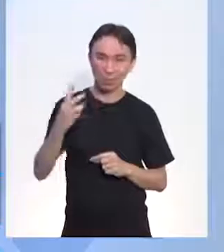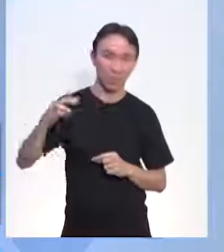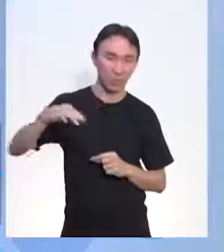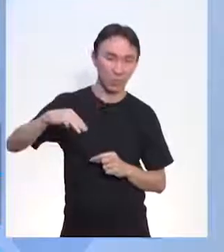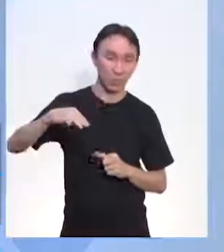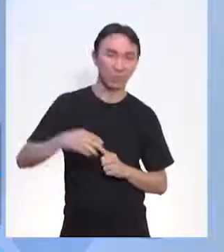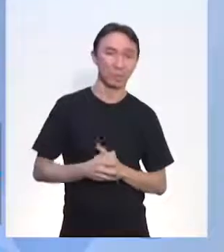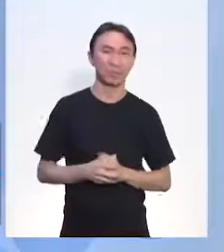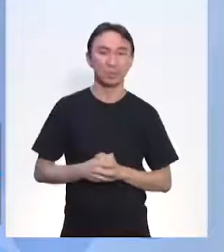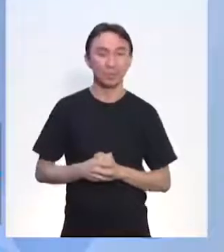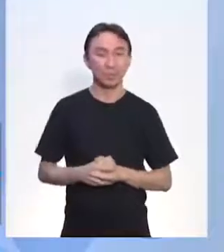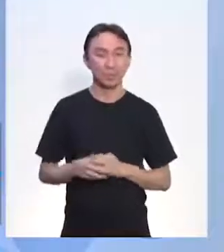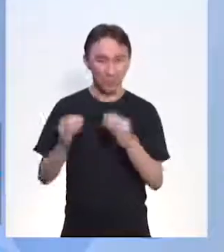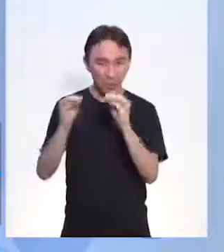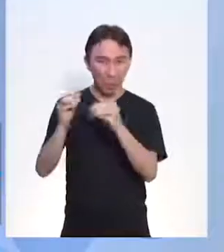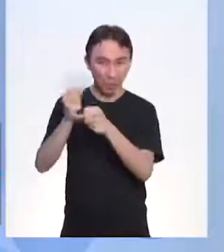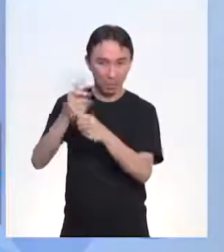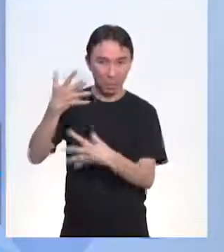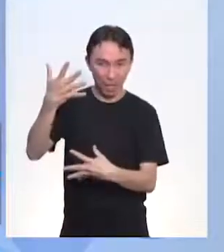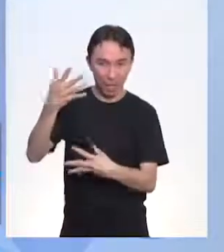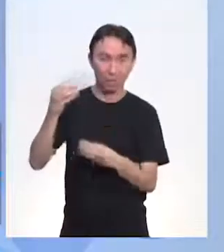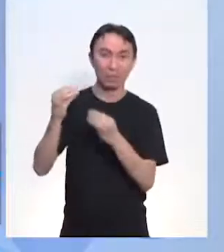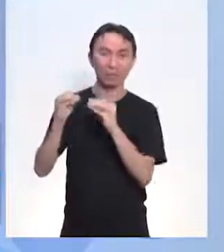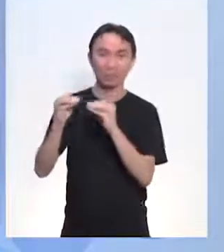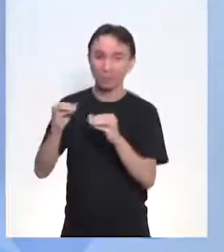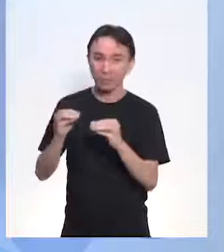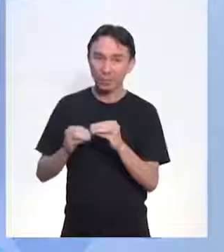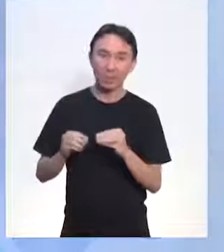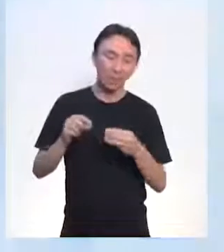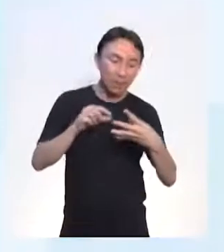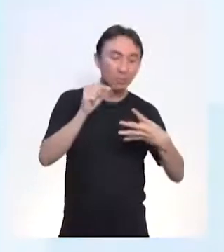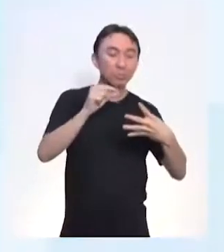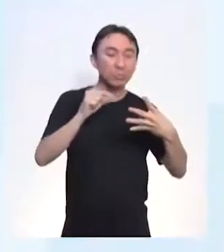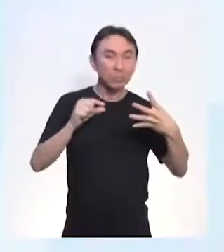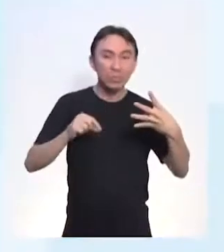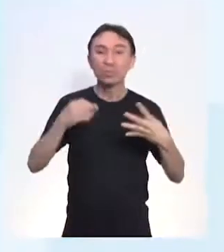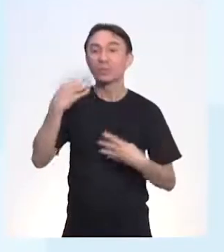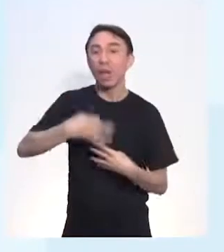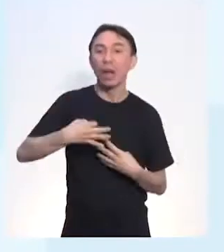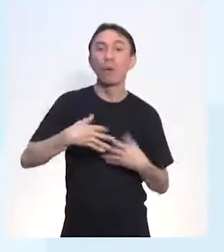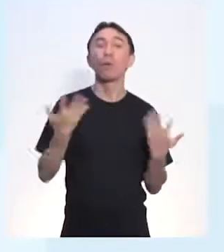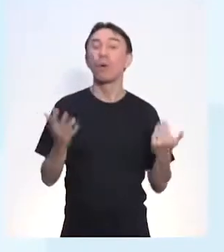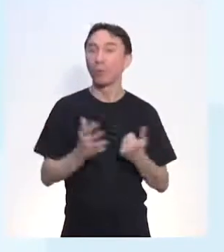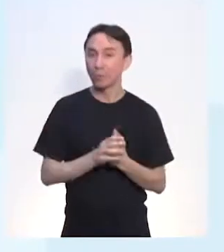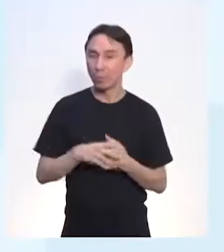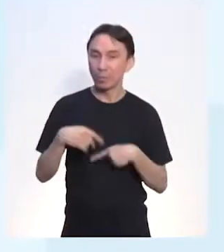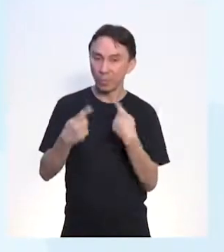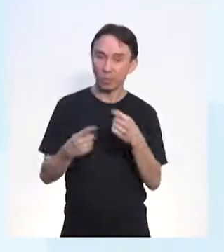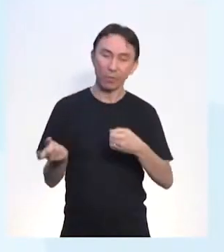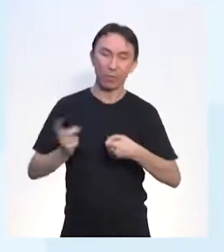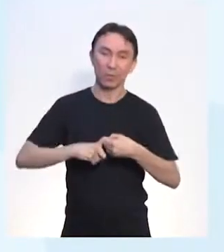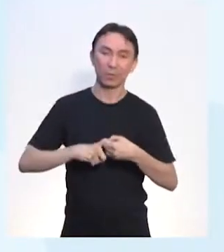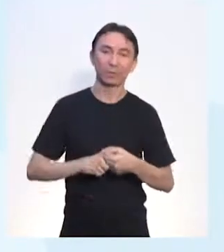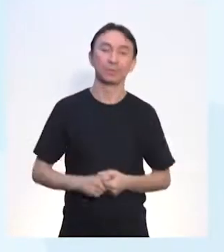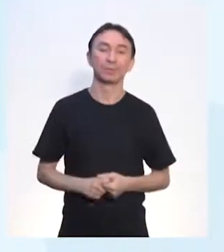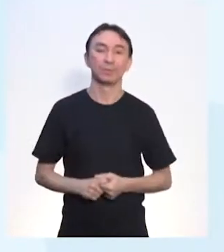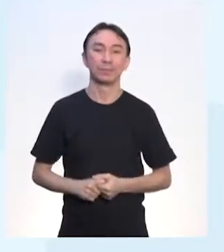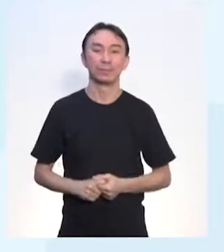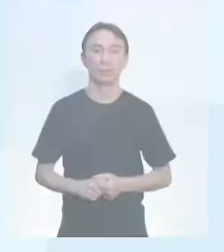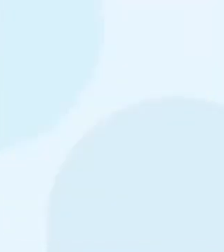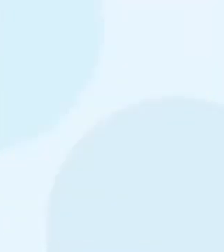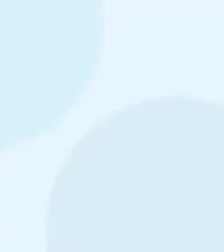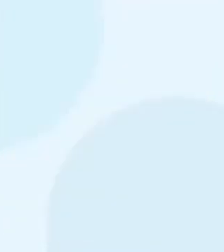Ok, pessoal? Então, coloque no chat qual alternativa você encontrou, tá certo? E a gente volta em 2 minutos.